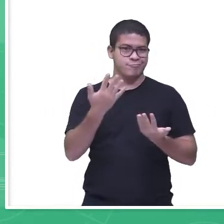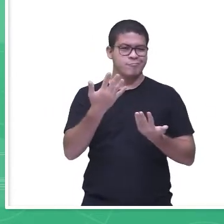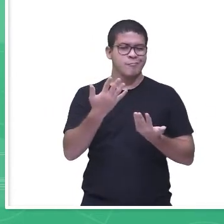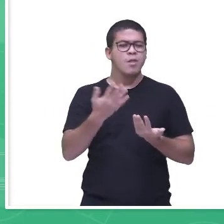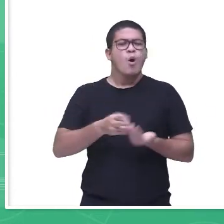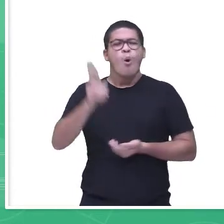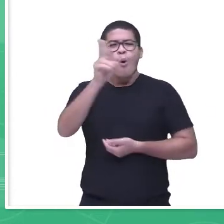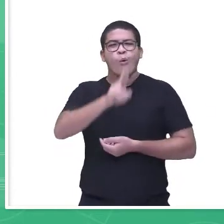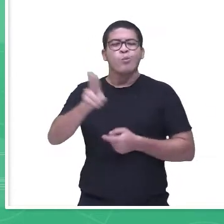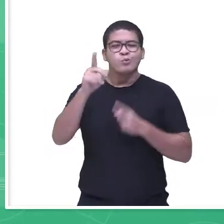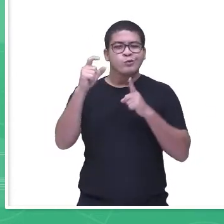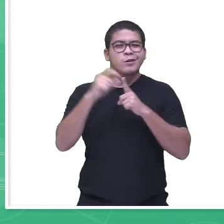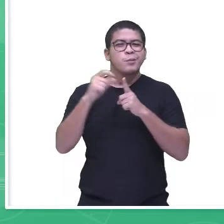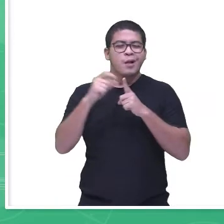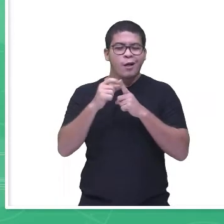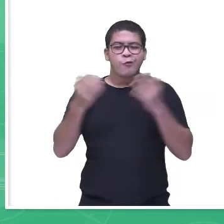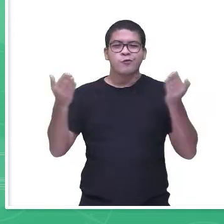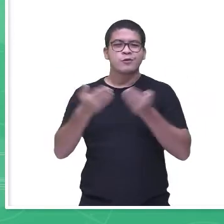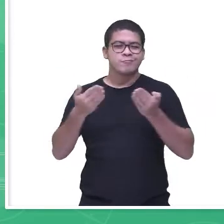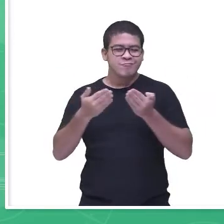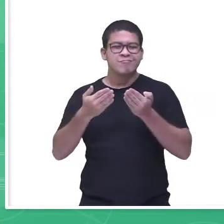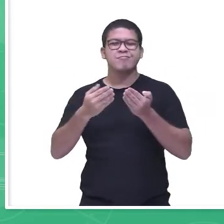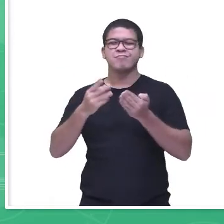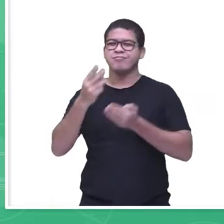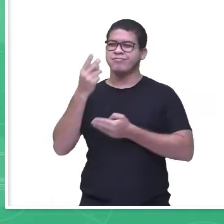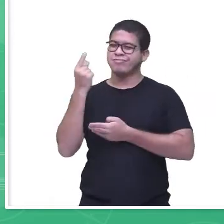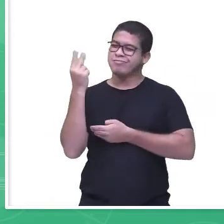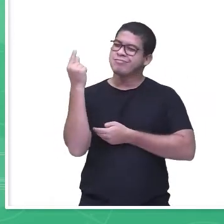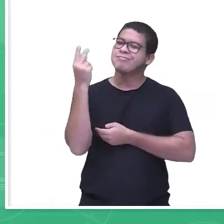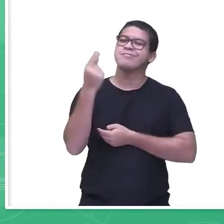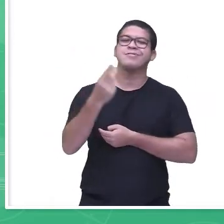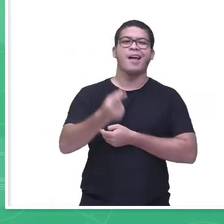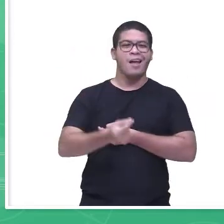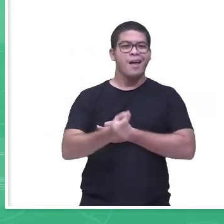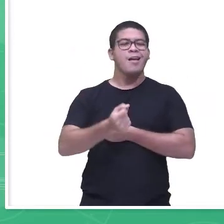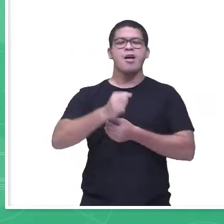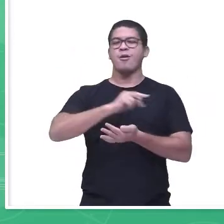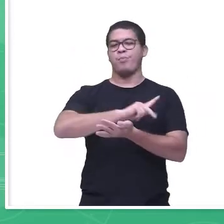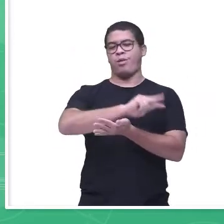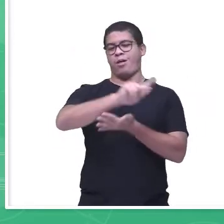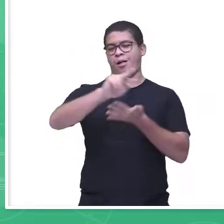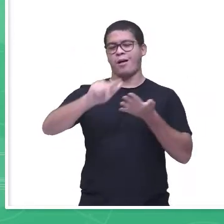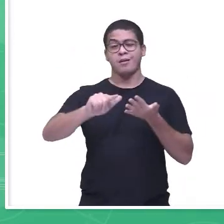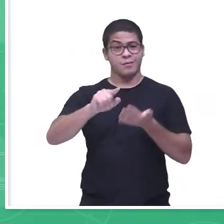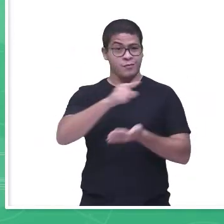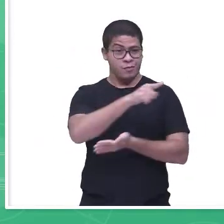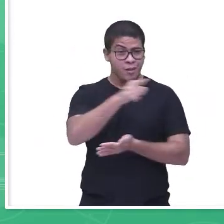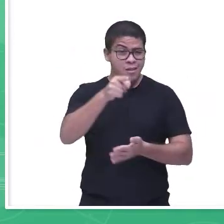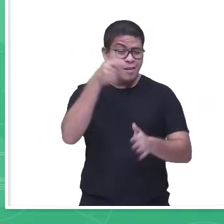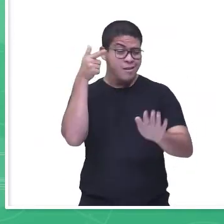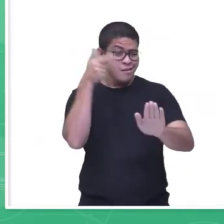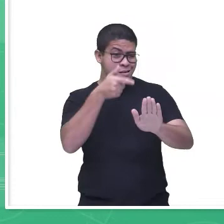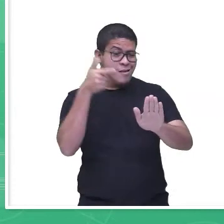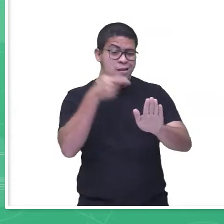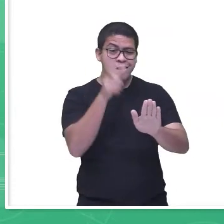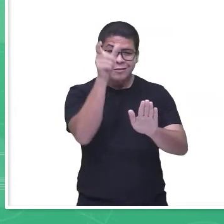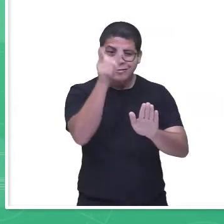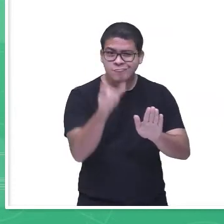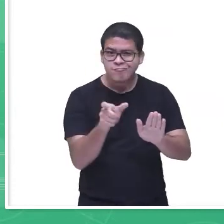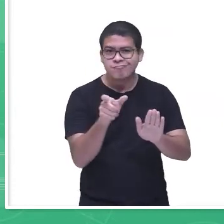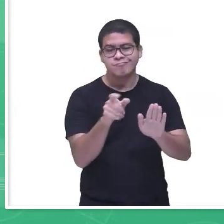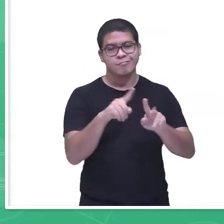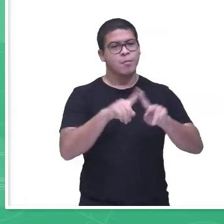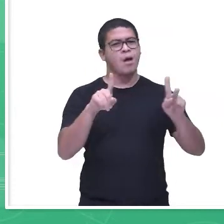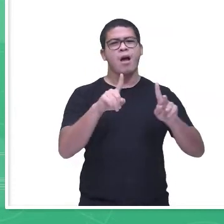No nosso dia a dia. Nós usamos ironia direto aí no nosso dia a dia. Tu tá sendo irônico e tudo mais. Mas a verdade é que era essa mesmo. O que o Sócrates fazia?